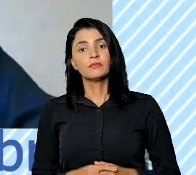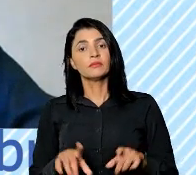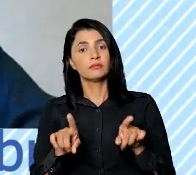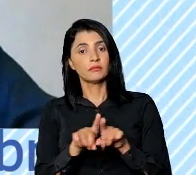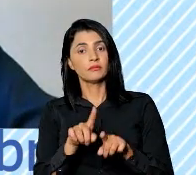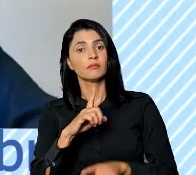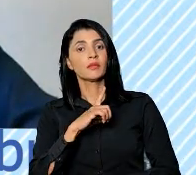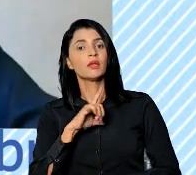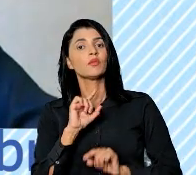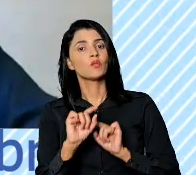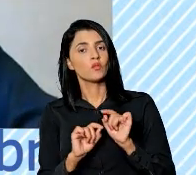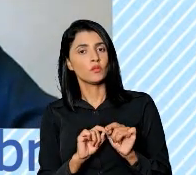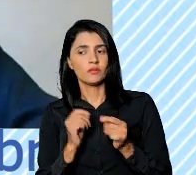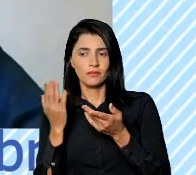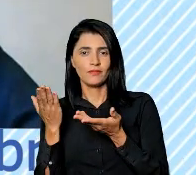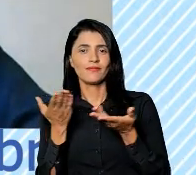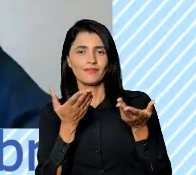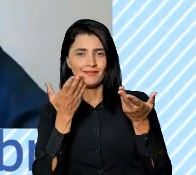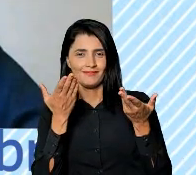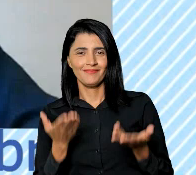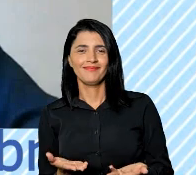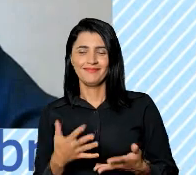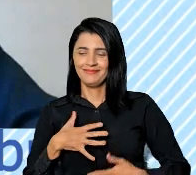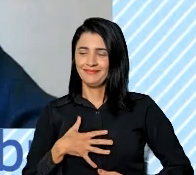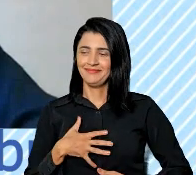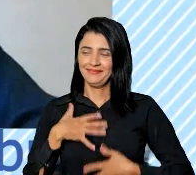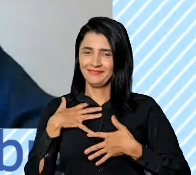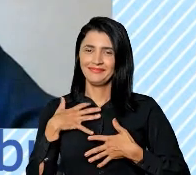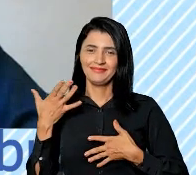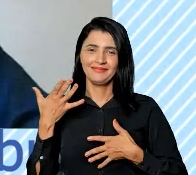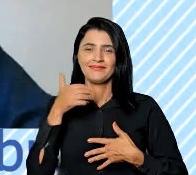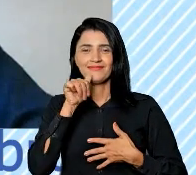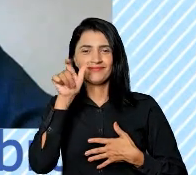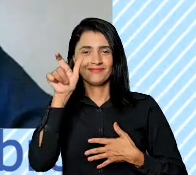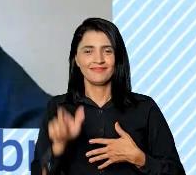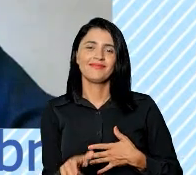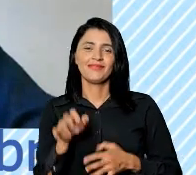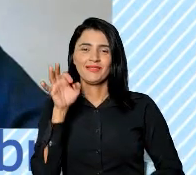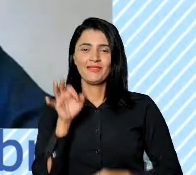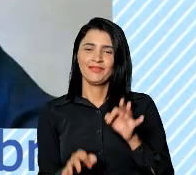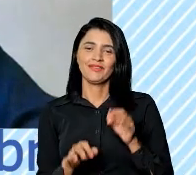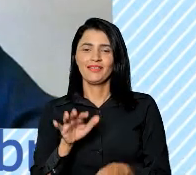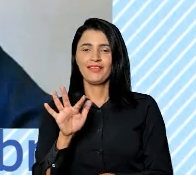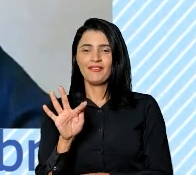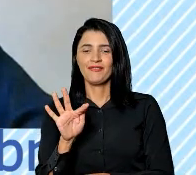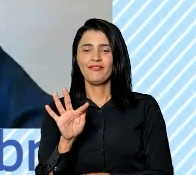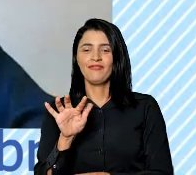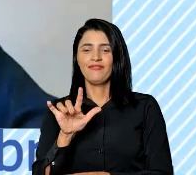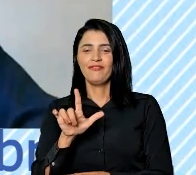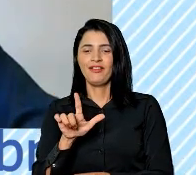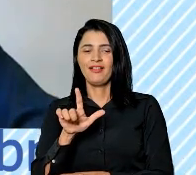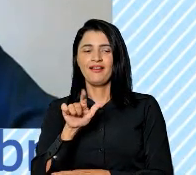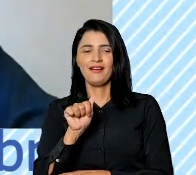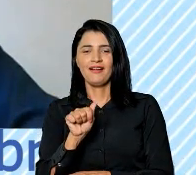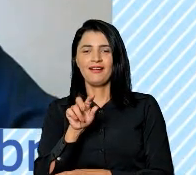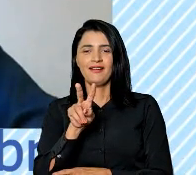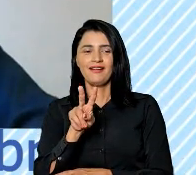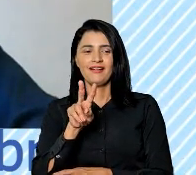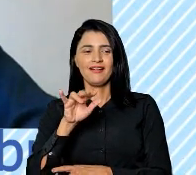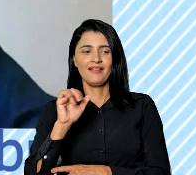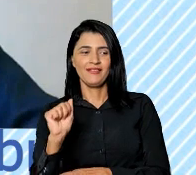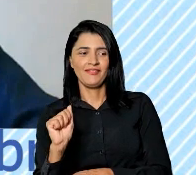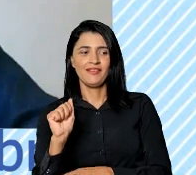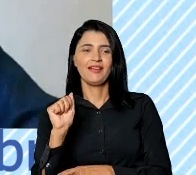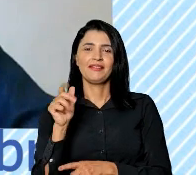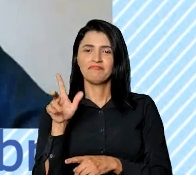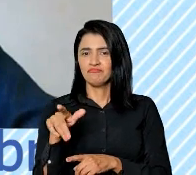também aqui, com muita honra e satisfação, a juíza Flávia da Costa Viana, que se bacharelou